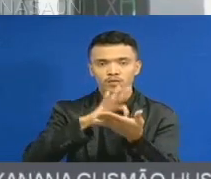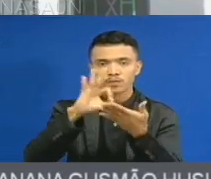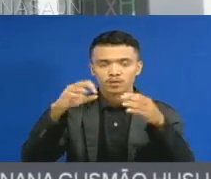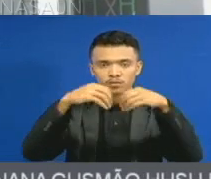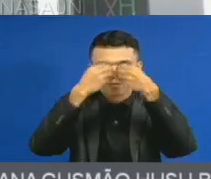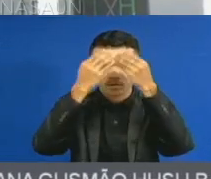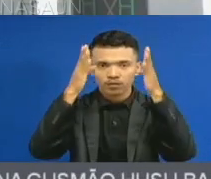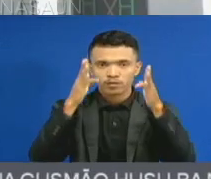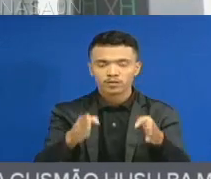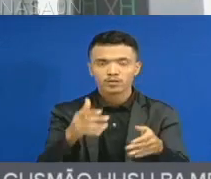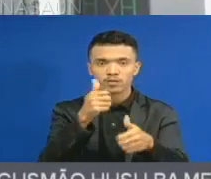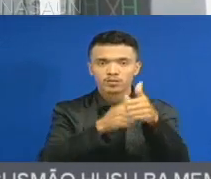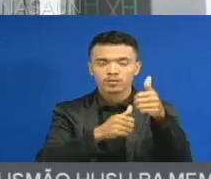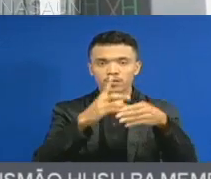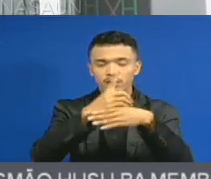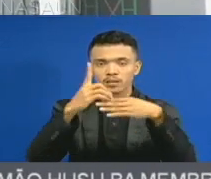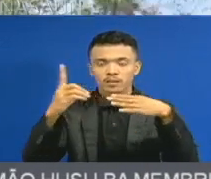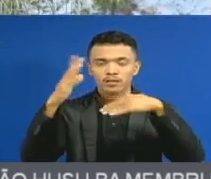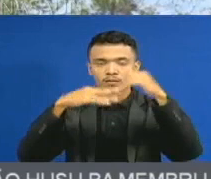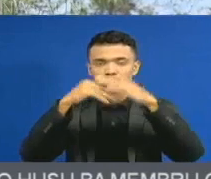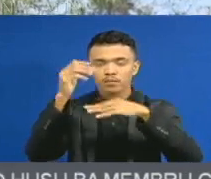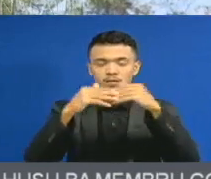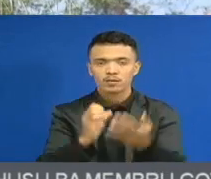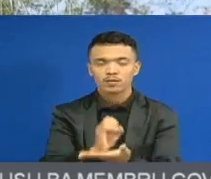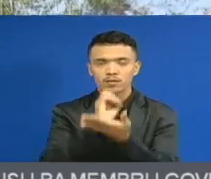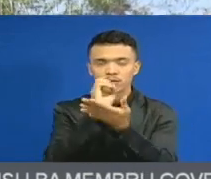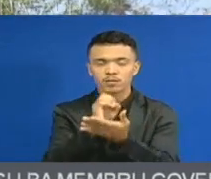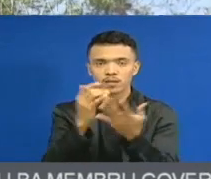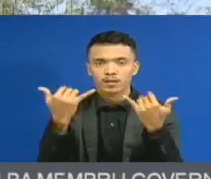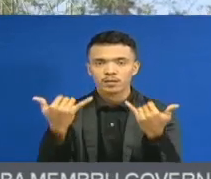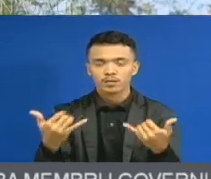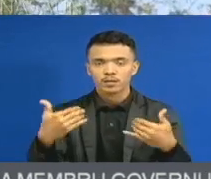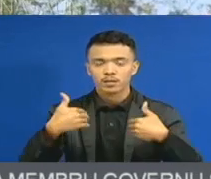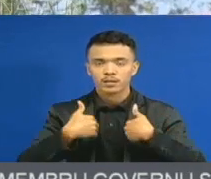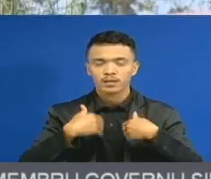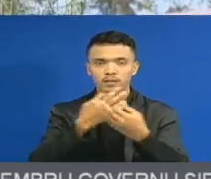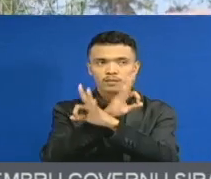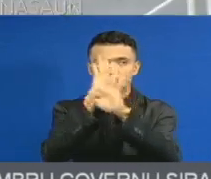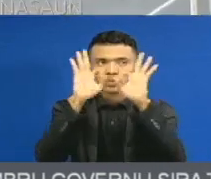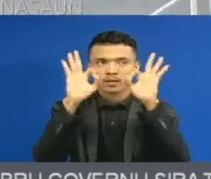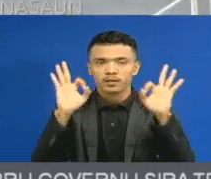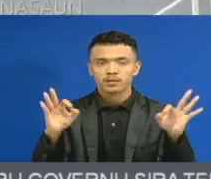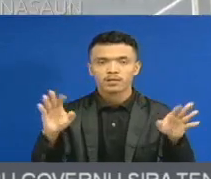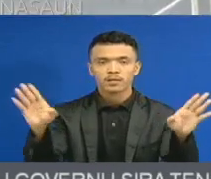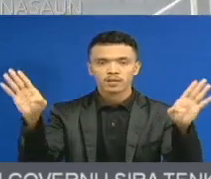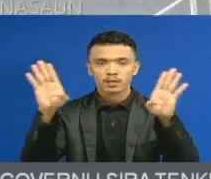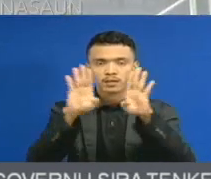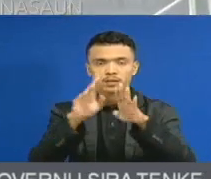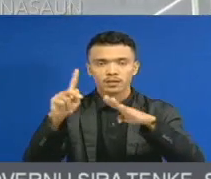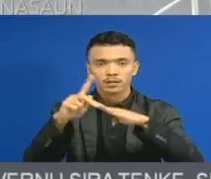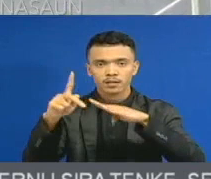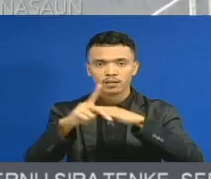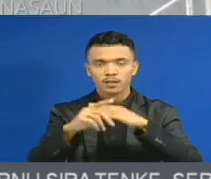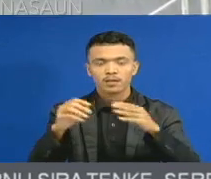Ter fiscalização, russi direção Infraestrutura Raiwa, dadão, né? E a ona fase finalização. Taka rotona kalen, no